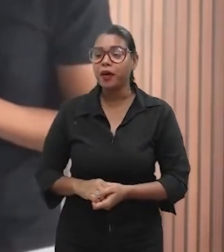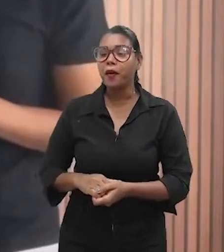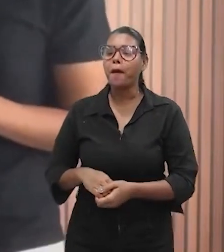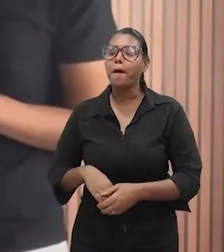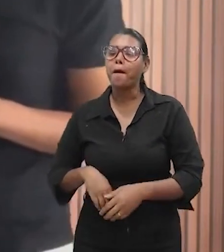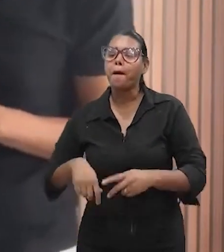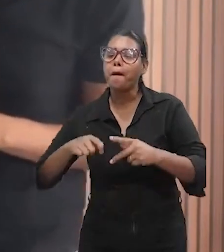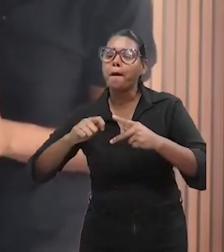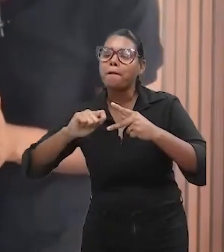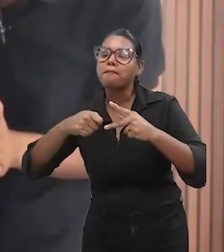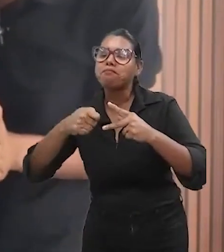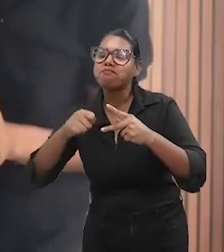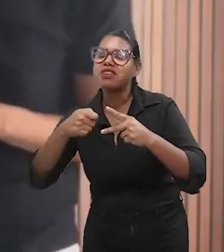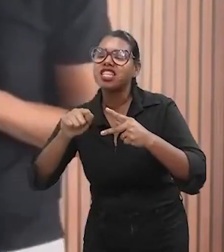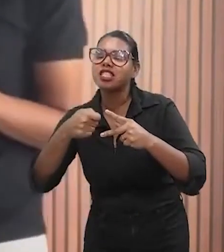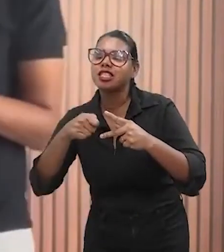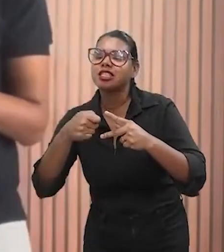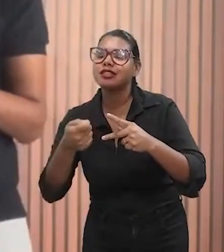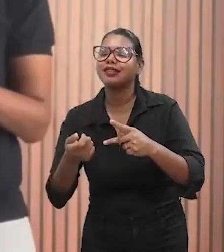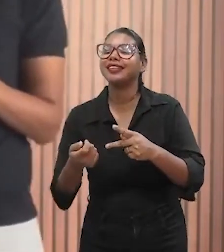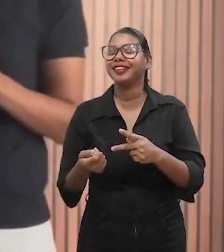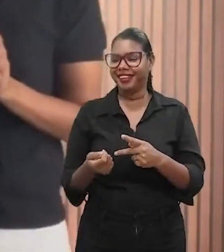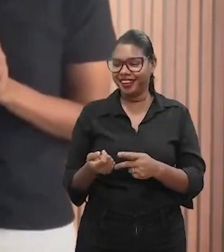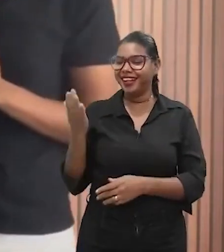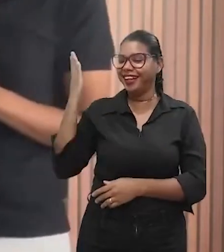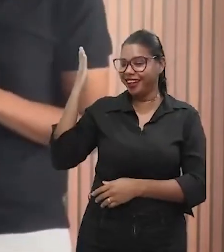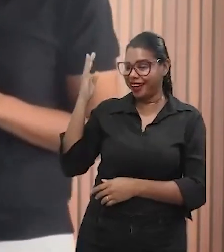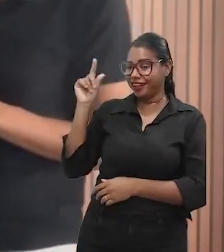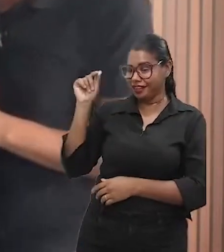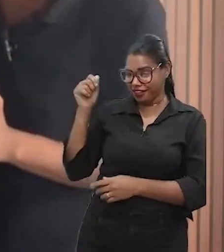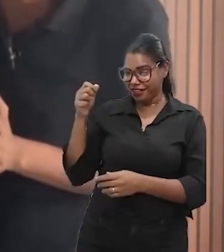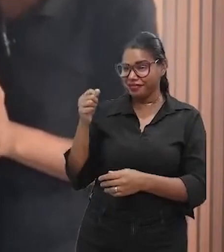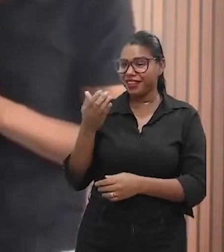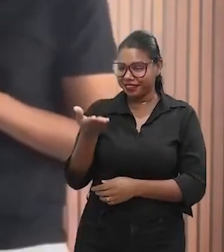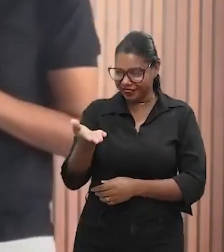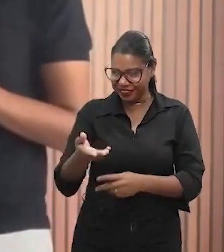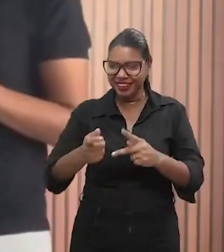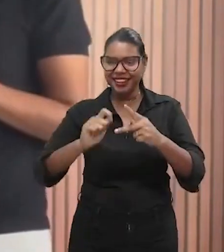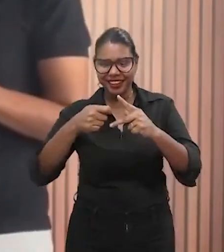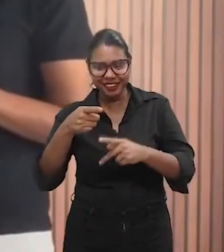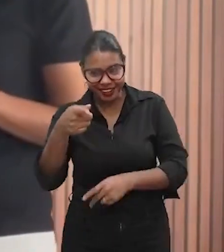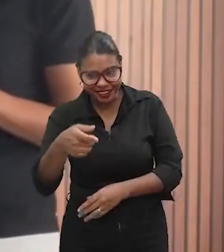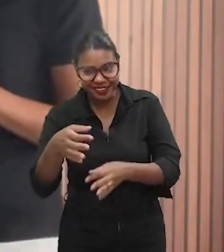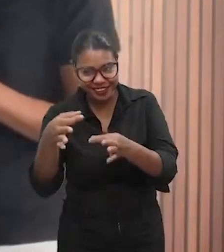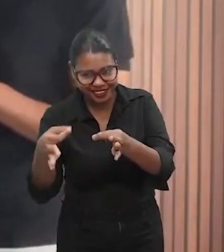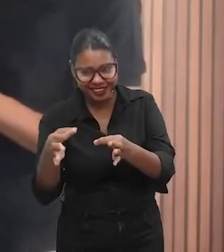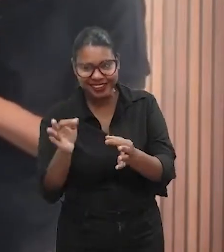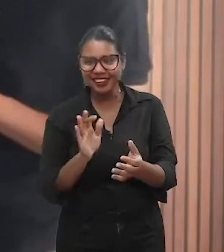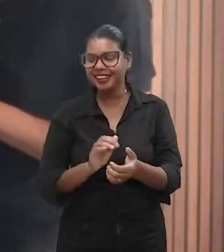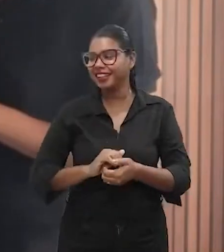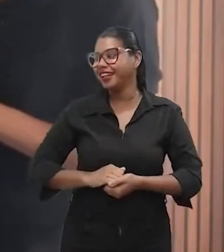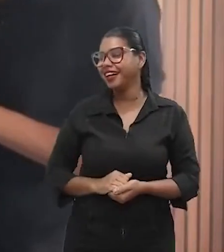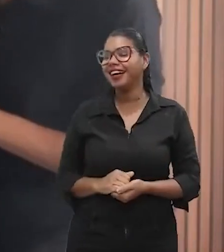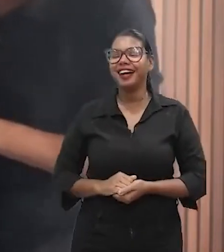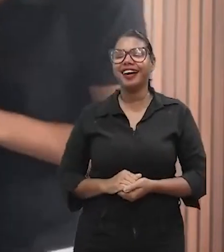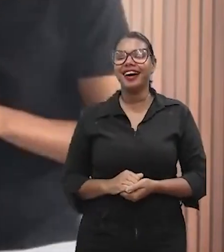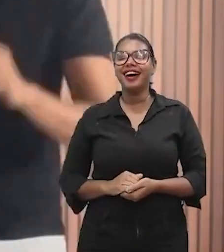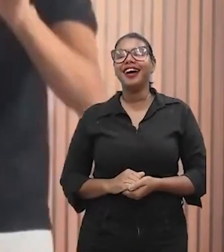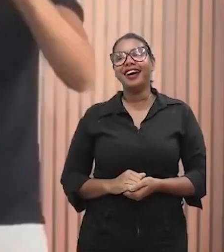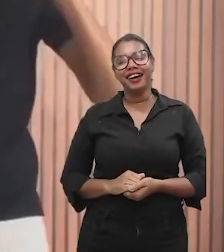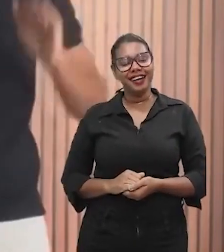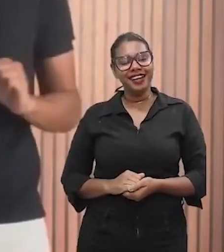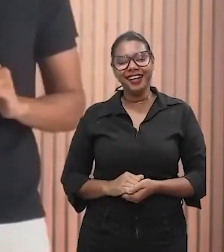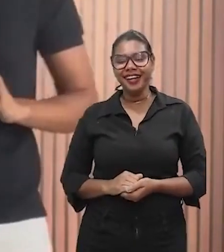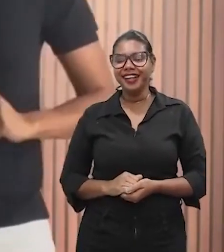Pix, manda a chave Pix, que eu vou fazer o Pix para tudo, porque tu acertasse, quem não acertou tá aí se contorcendo todinho agora,